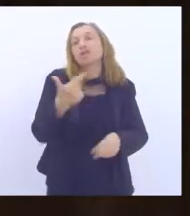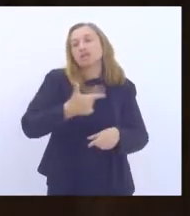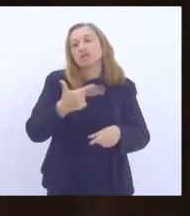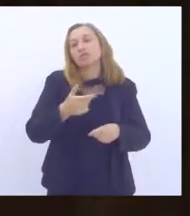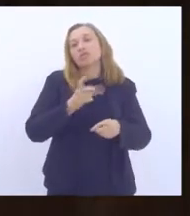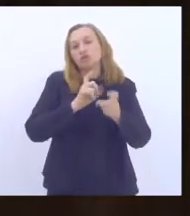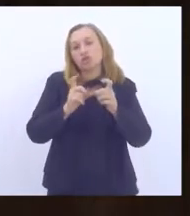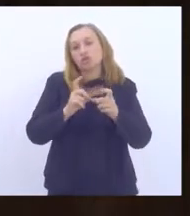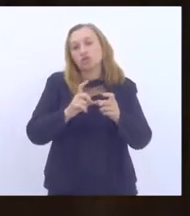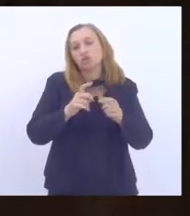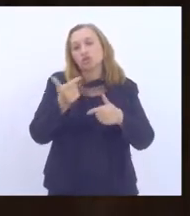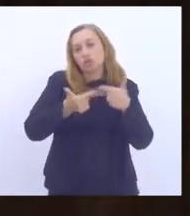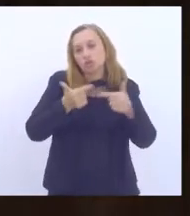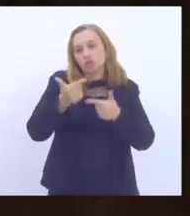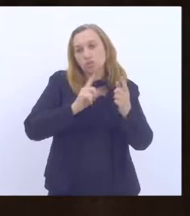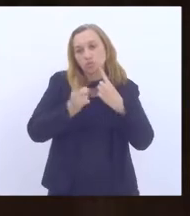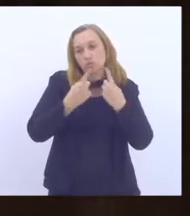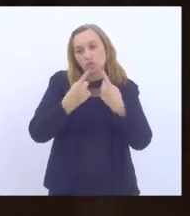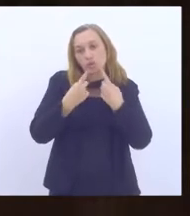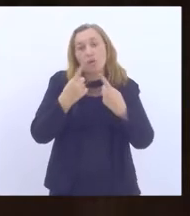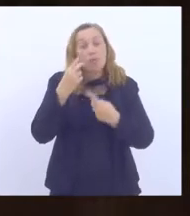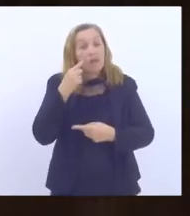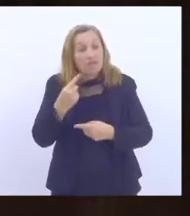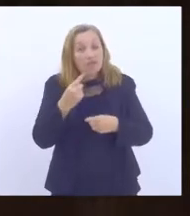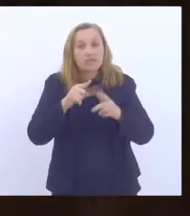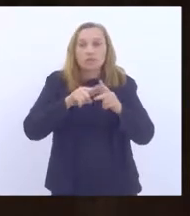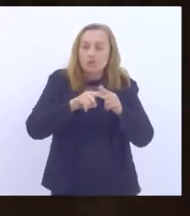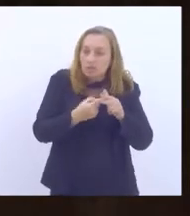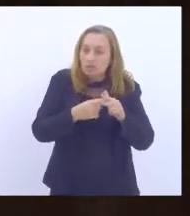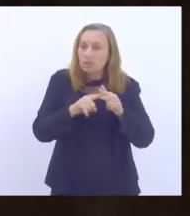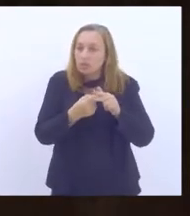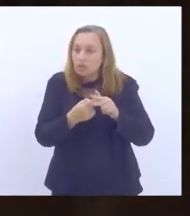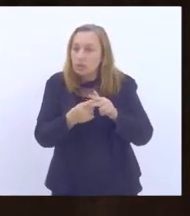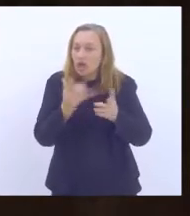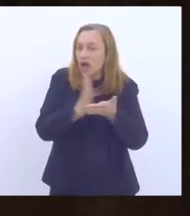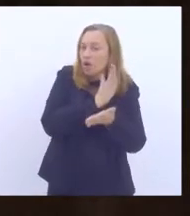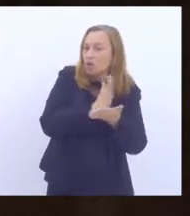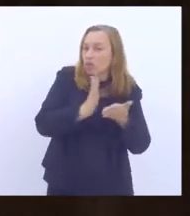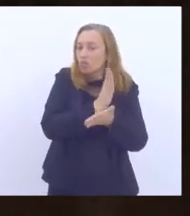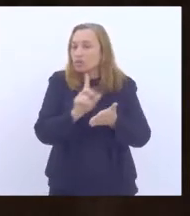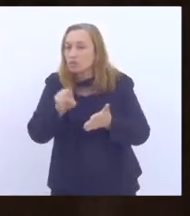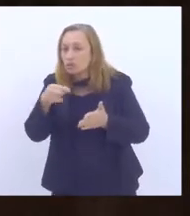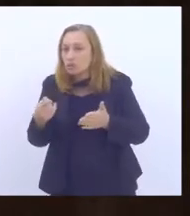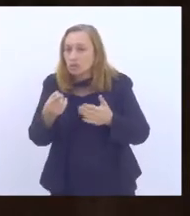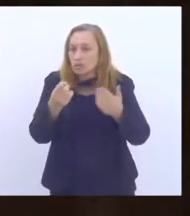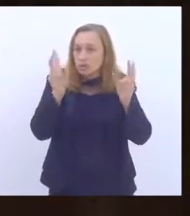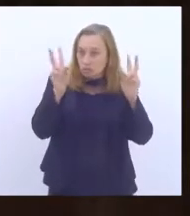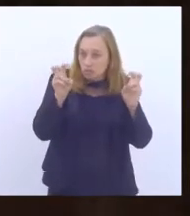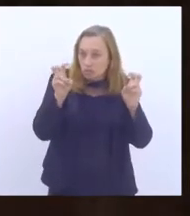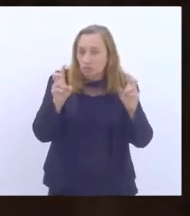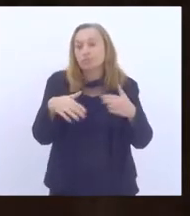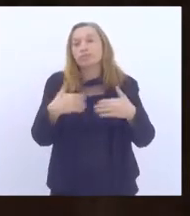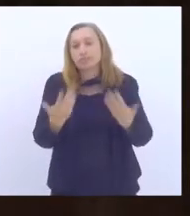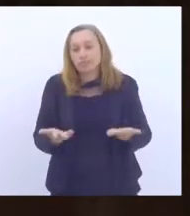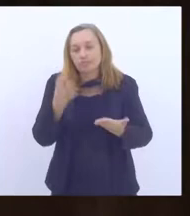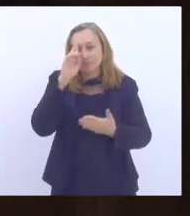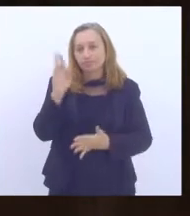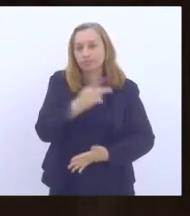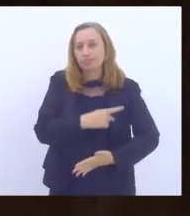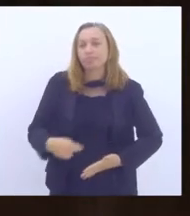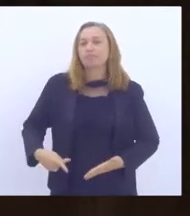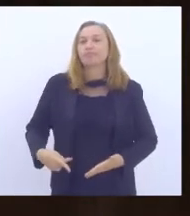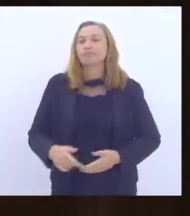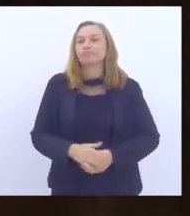segunda discussão para ver se tem que aperfeiçoar alguma outra redação à se possível a